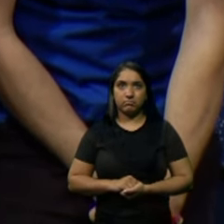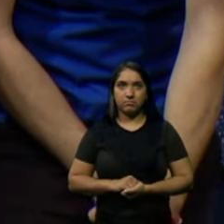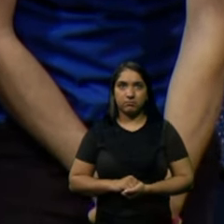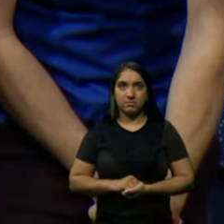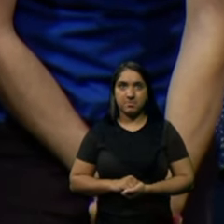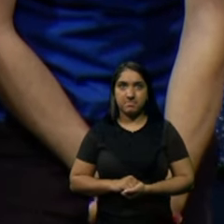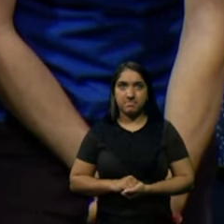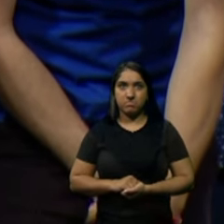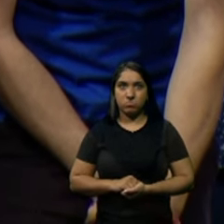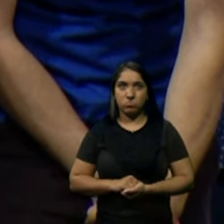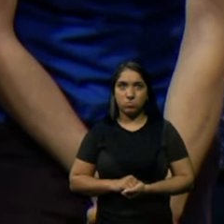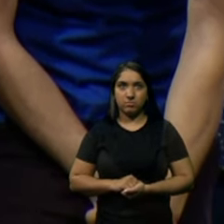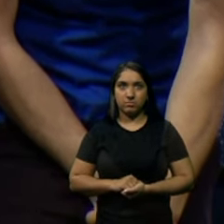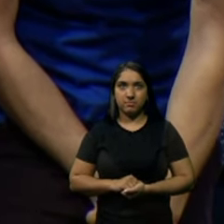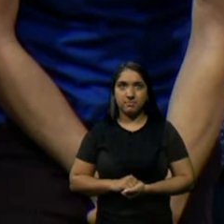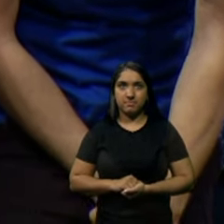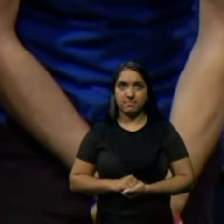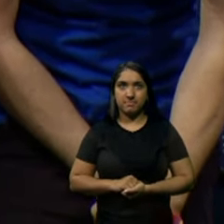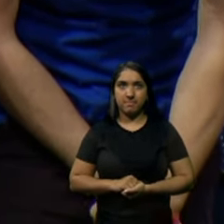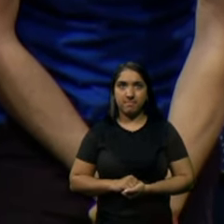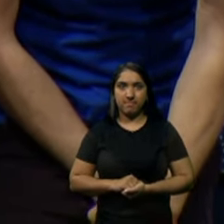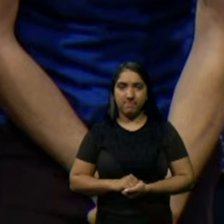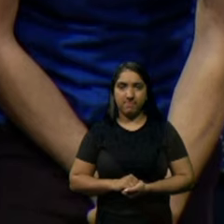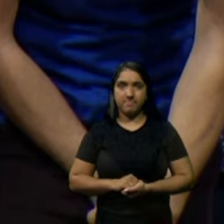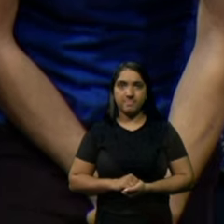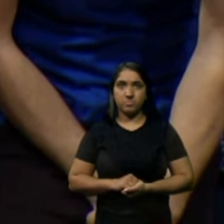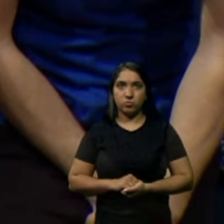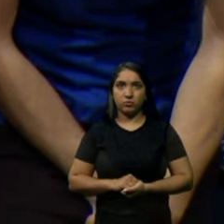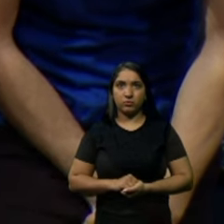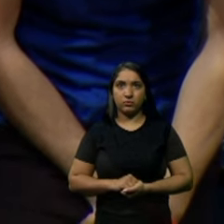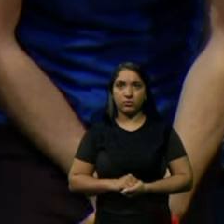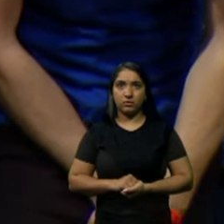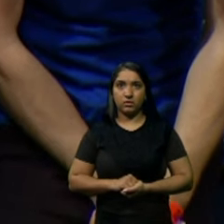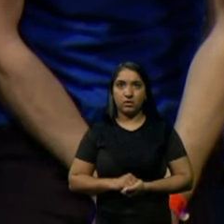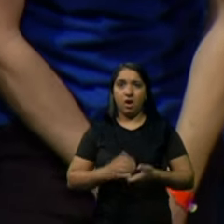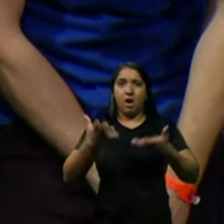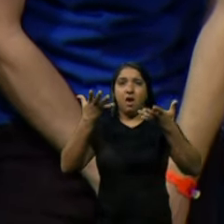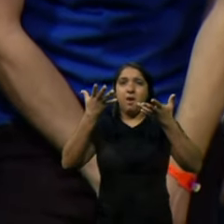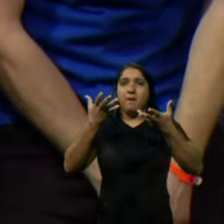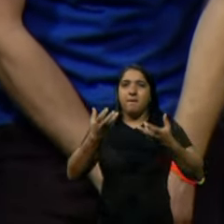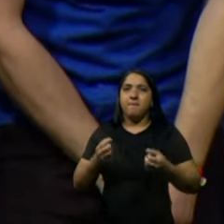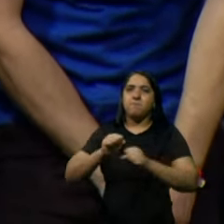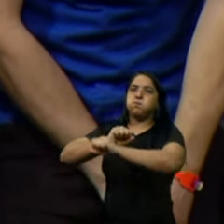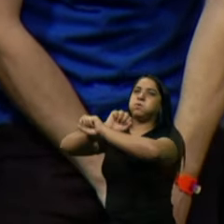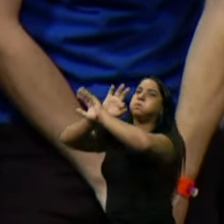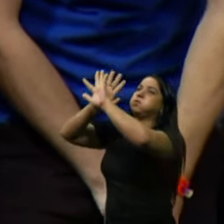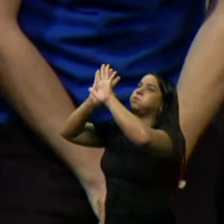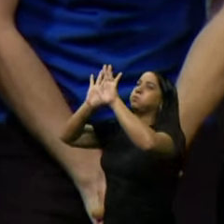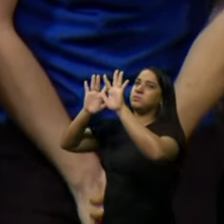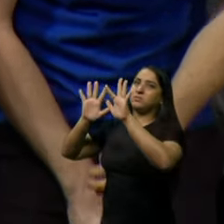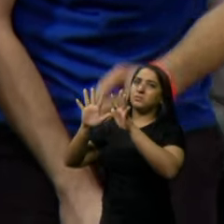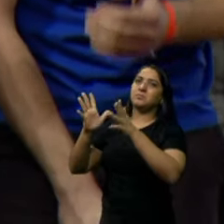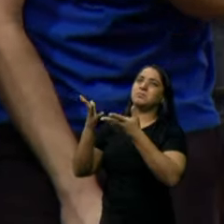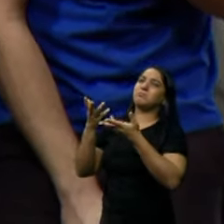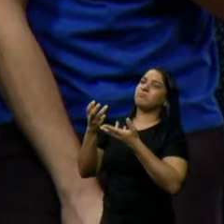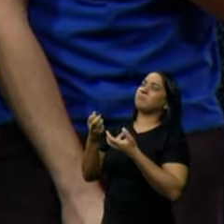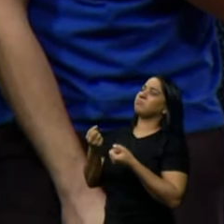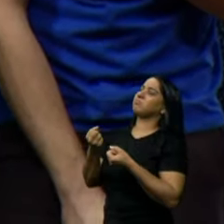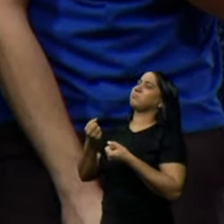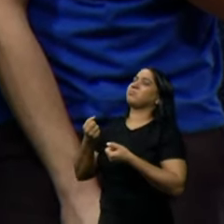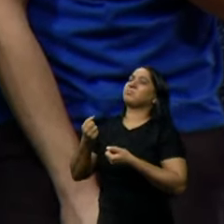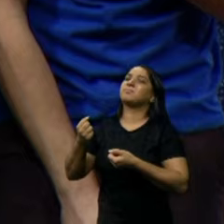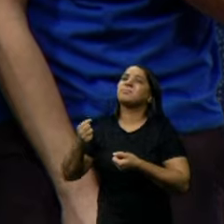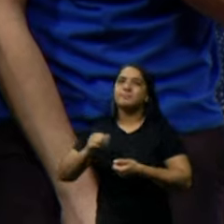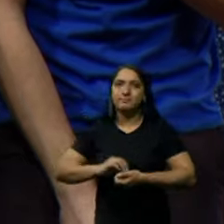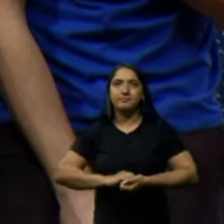E aí eu abrir um peso de Glória on O Andrei